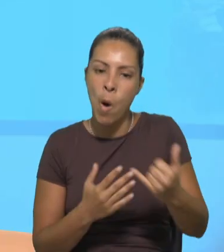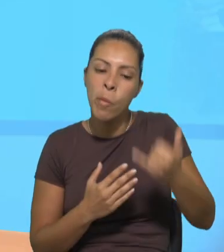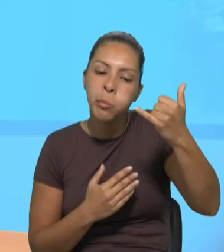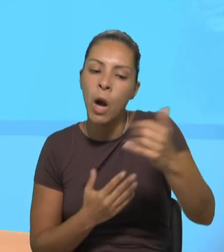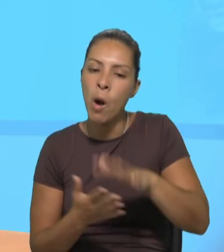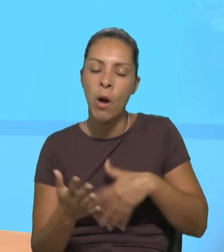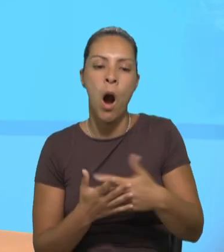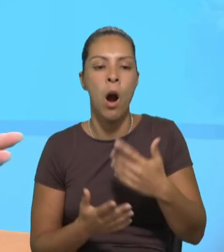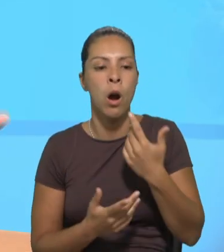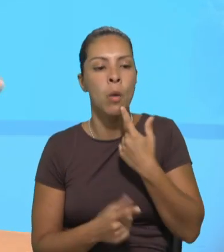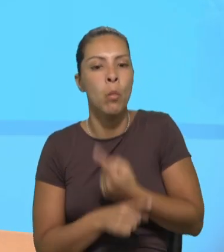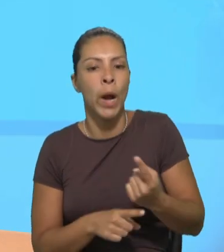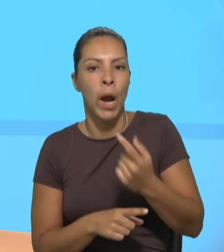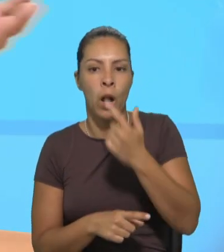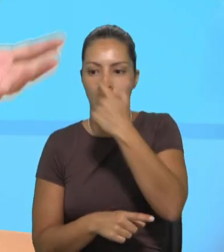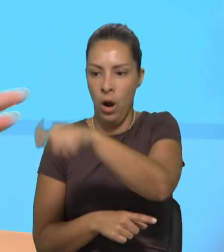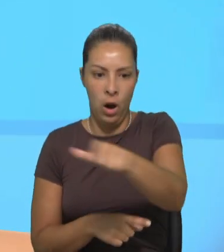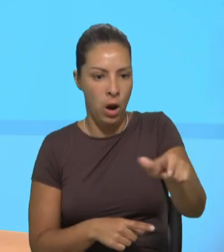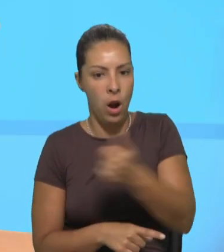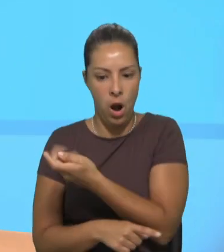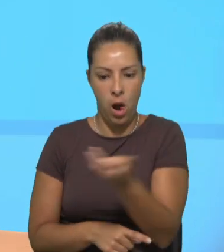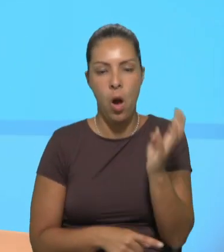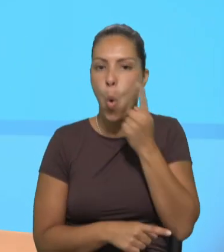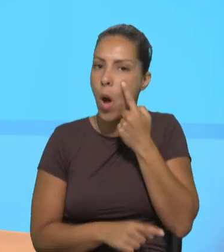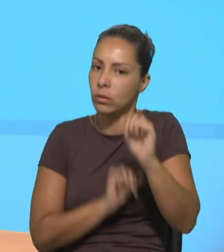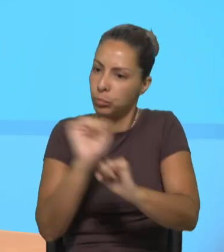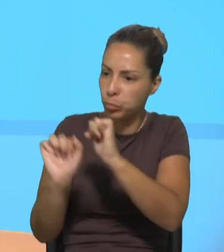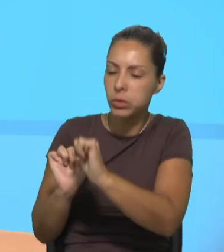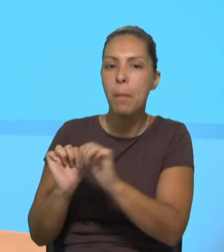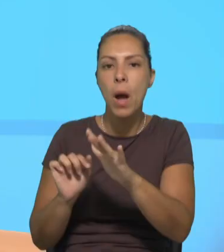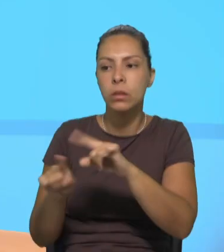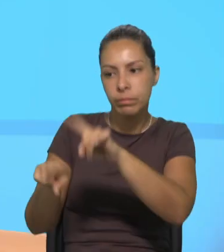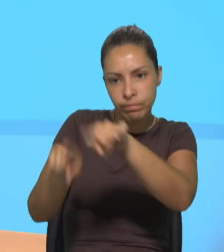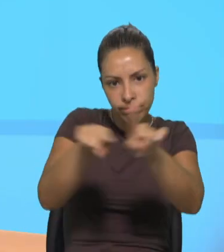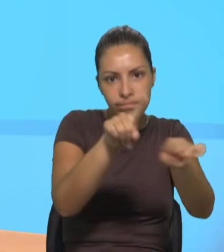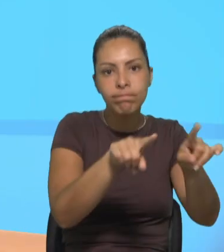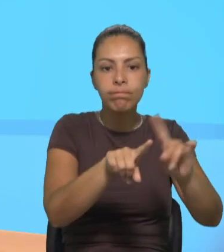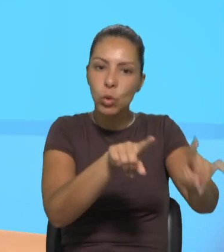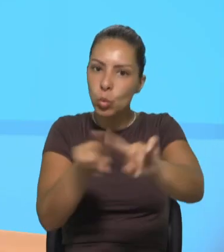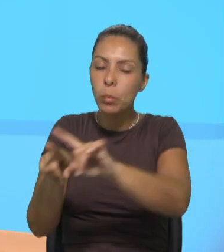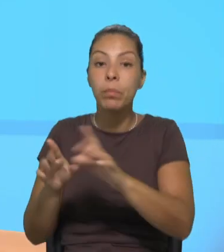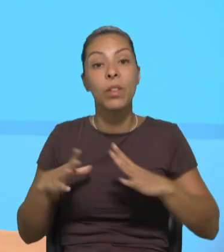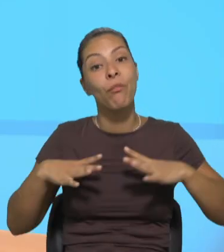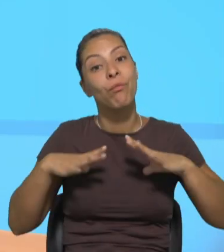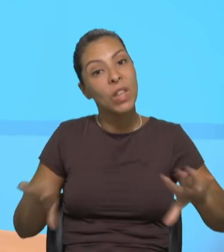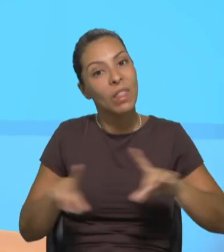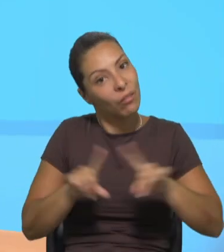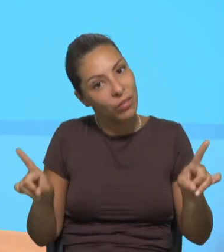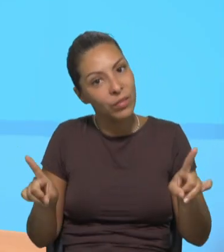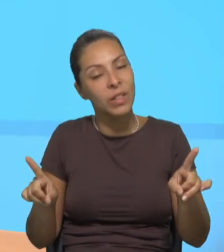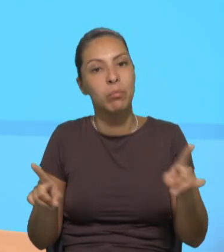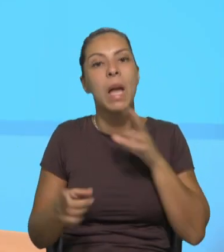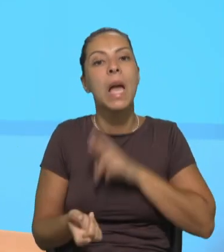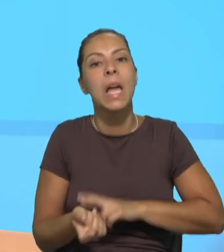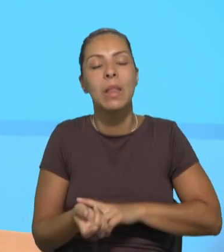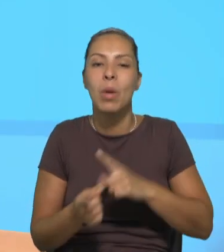e daquele, mesmo que a gente o conheça no cotidiano, sim. De aulas ou de trabalho, férias são outro ritmo. É porque